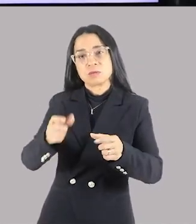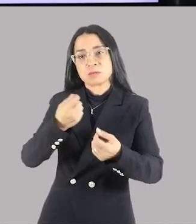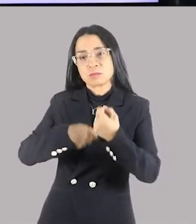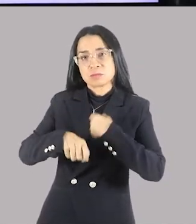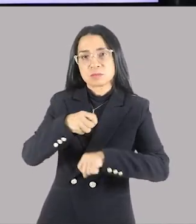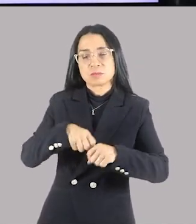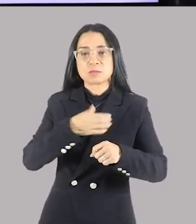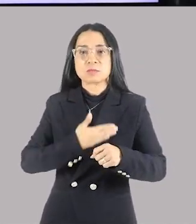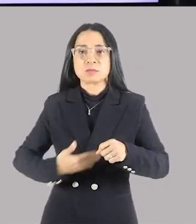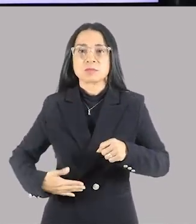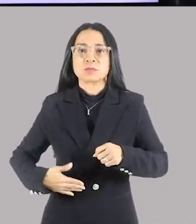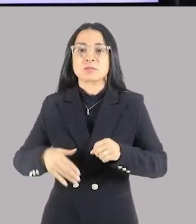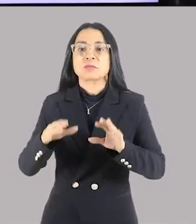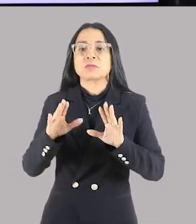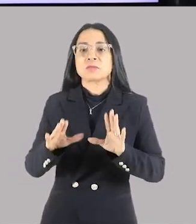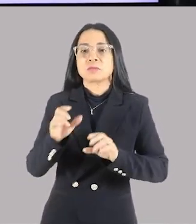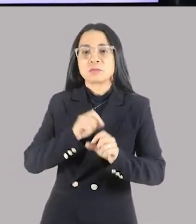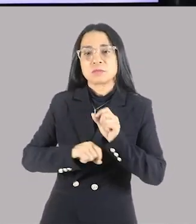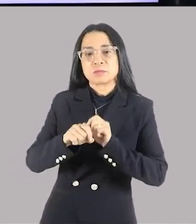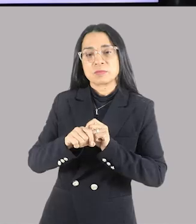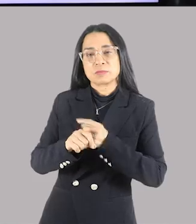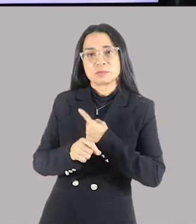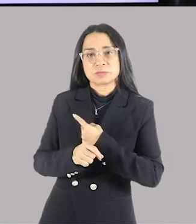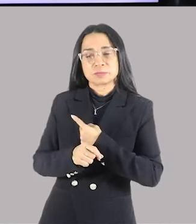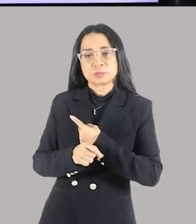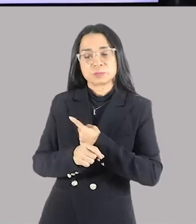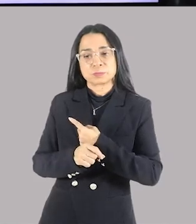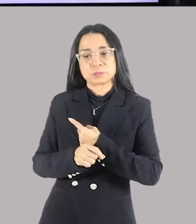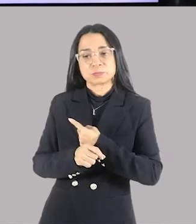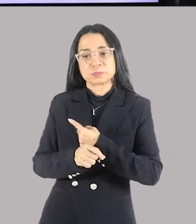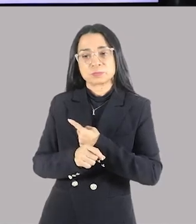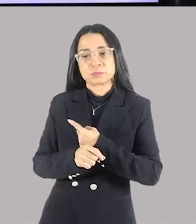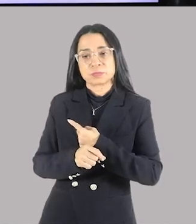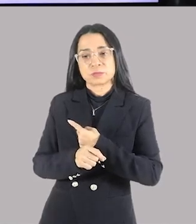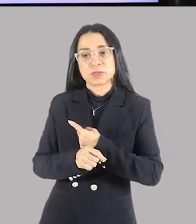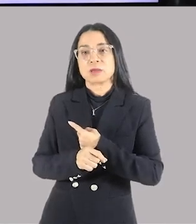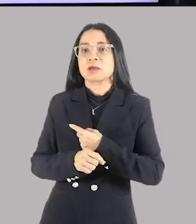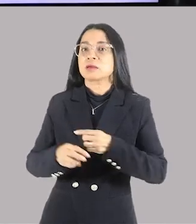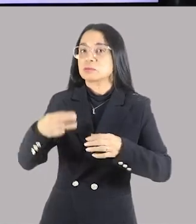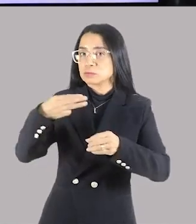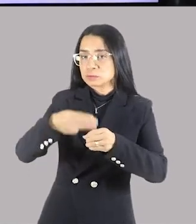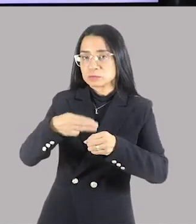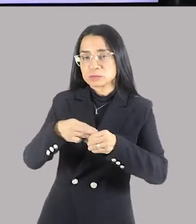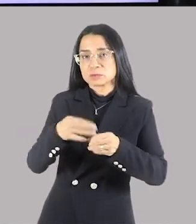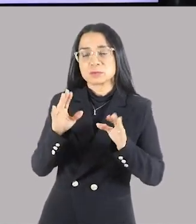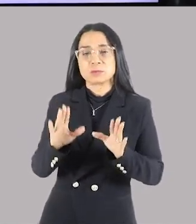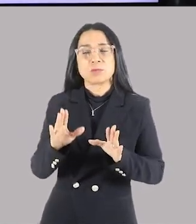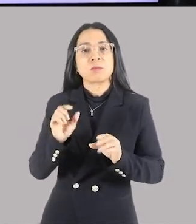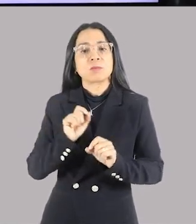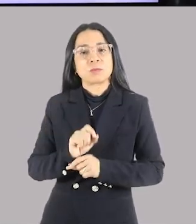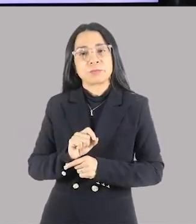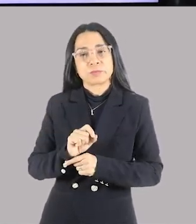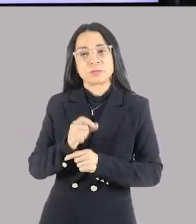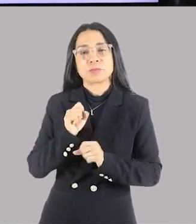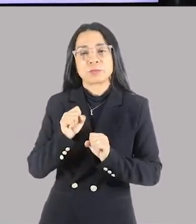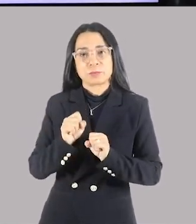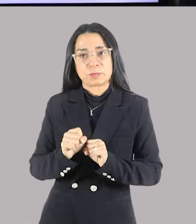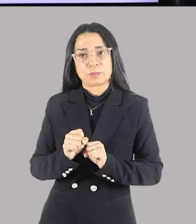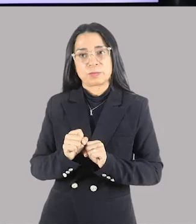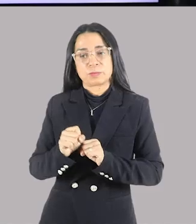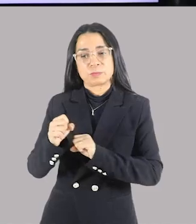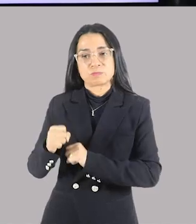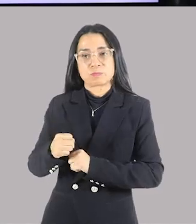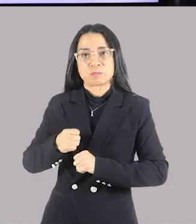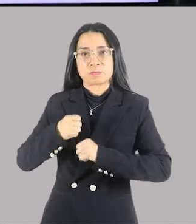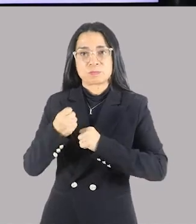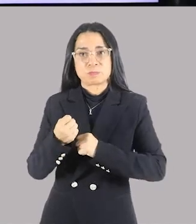pública. Mais precisamente, a Câmara de Vereadores é um órgão dos municípios. Portanto, pode, para defesa